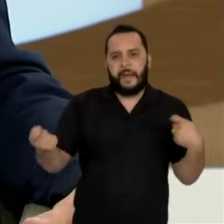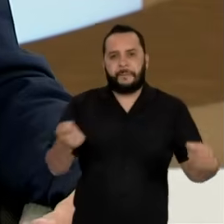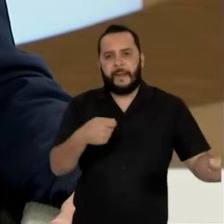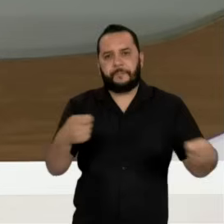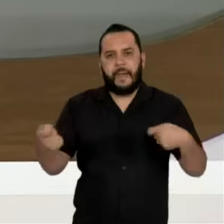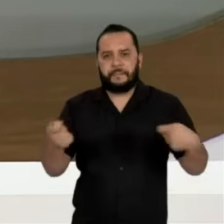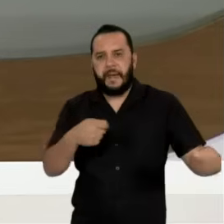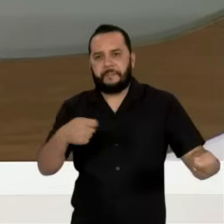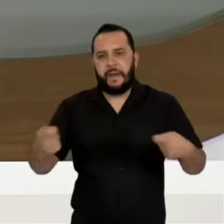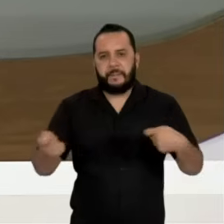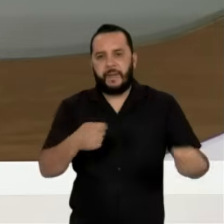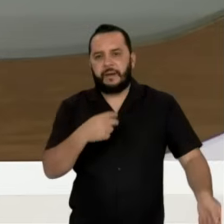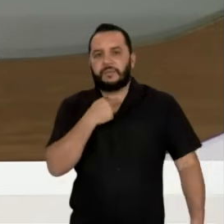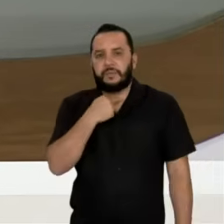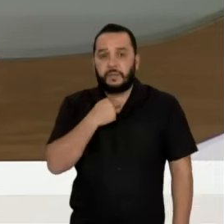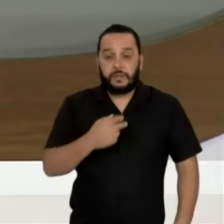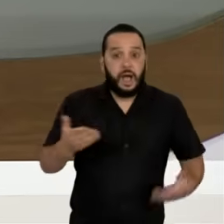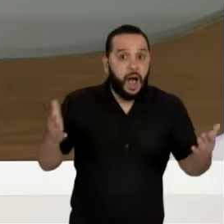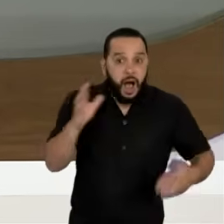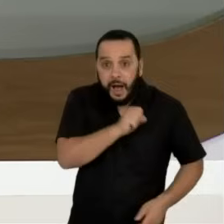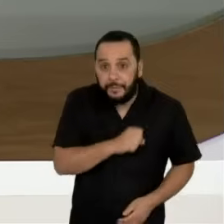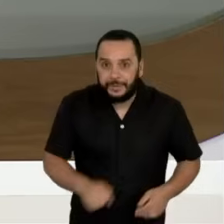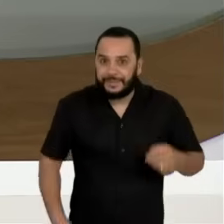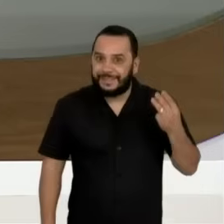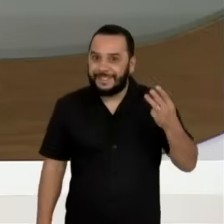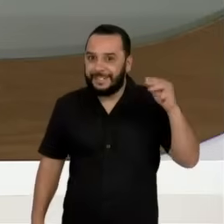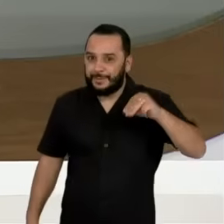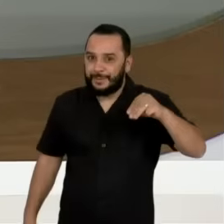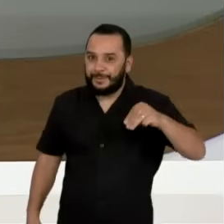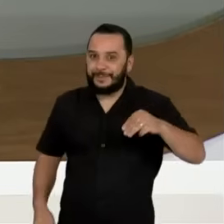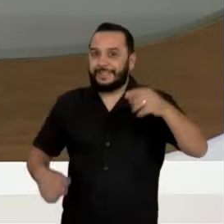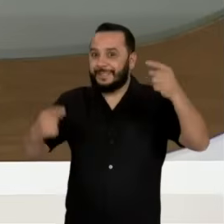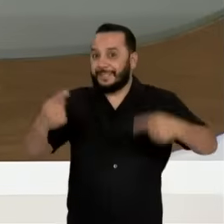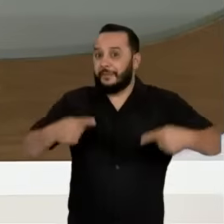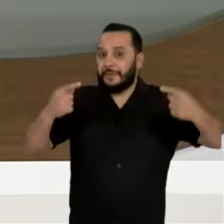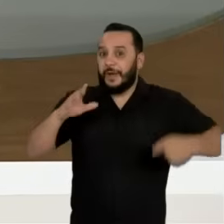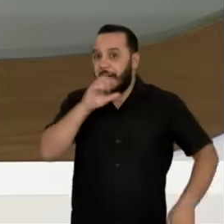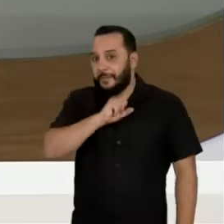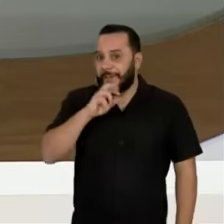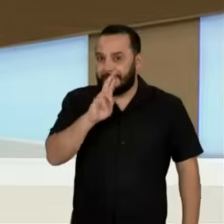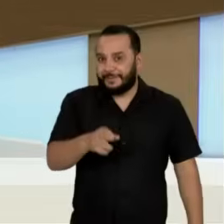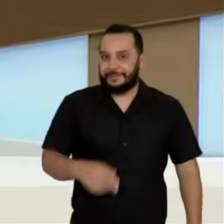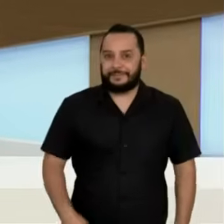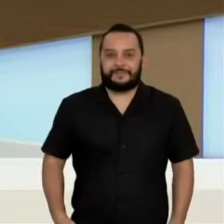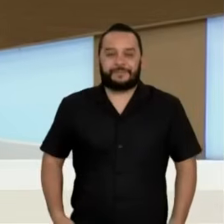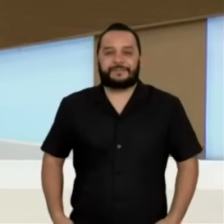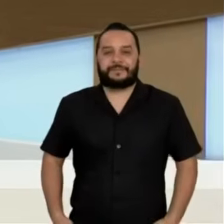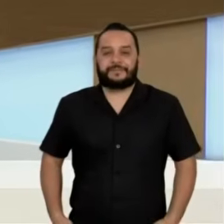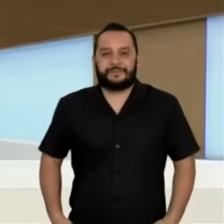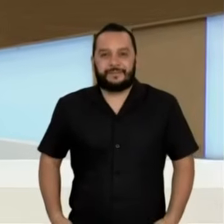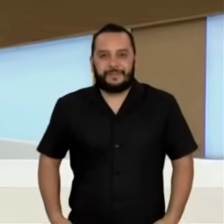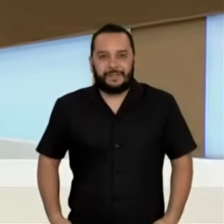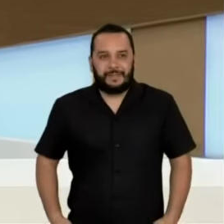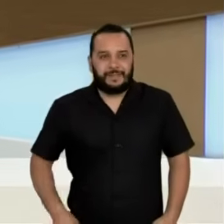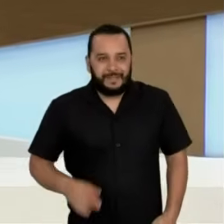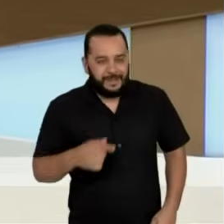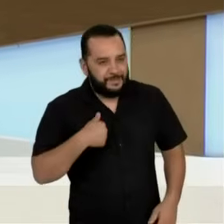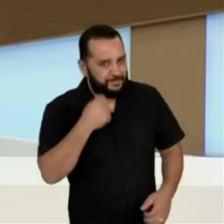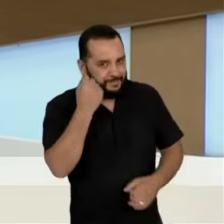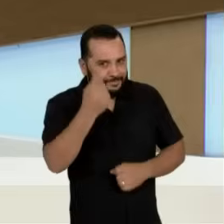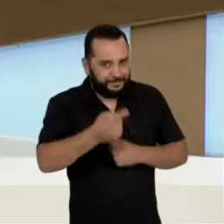A Luciana pediu a palavra, nós temos 3 minutos, fica lançado o desafio, pergunta e resposta. Sempre, de vez em quando, a